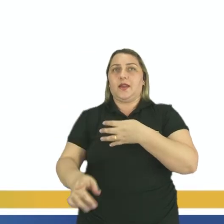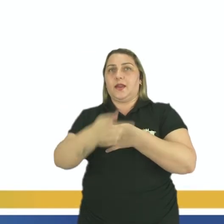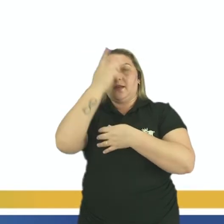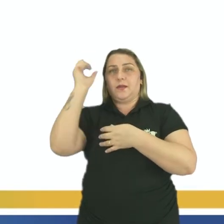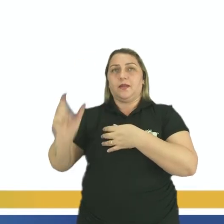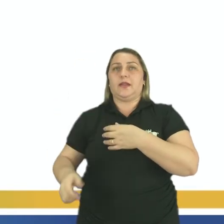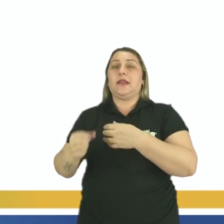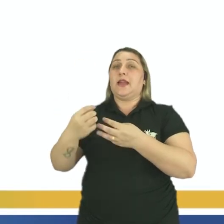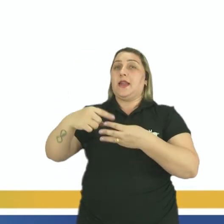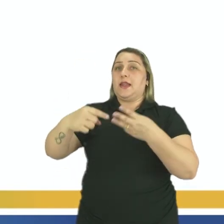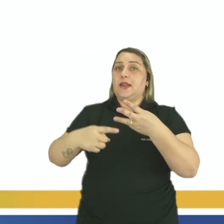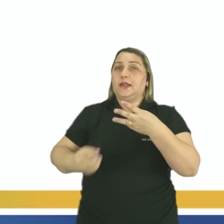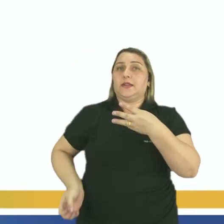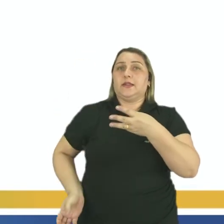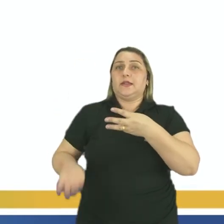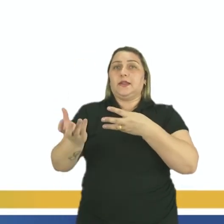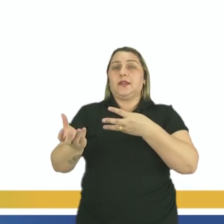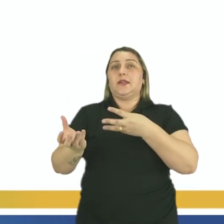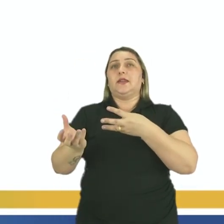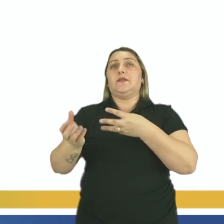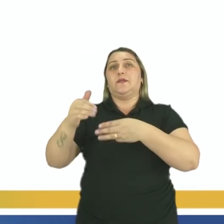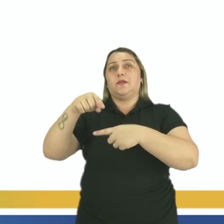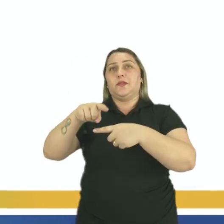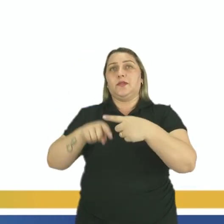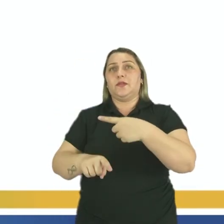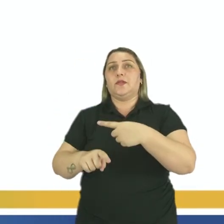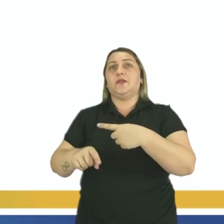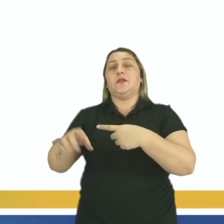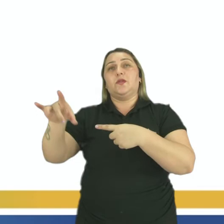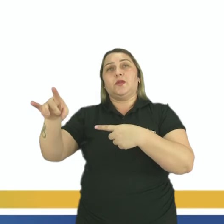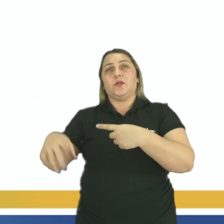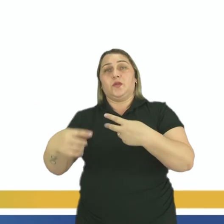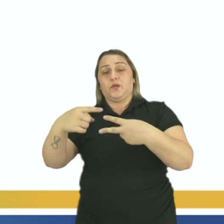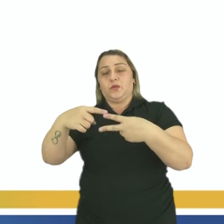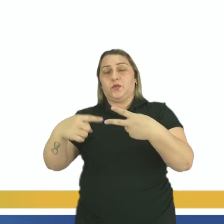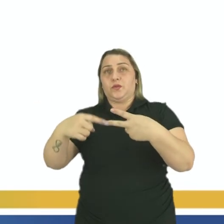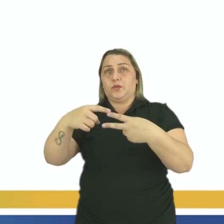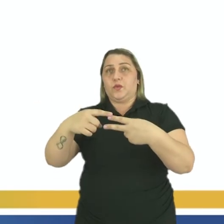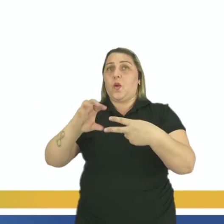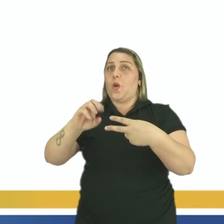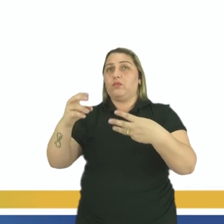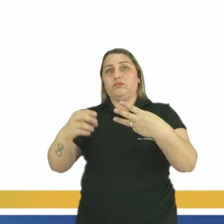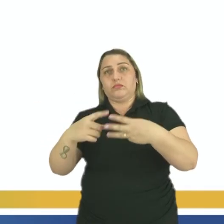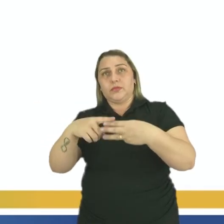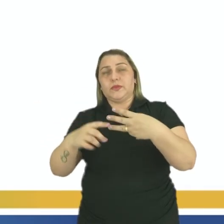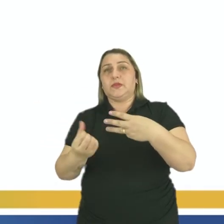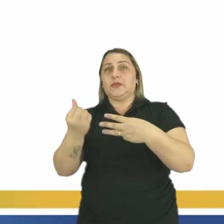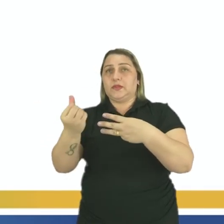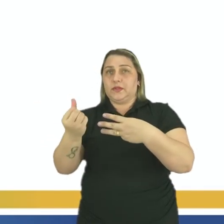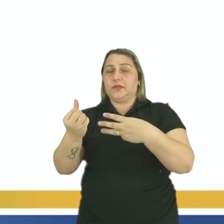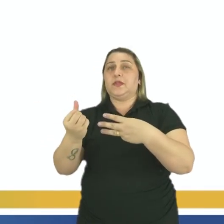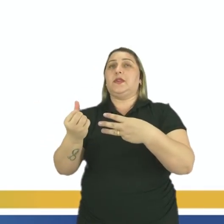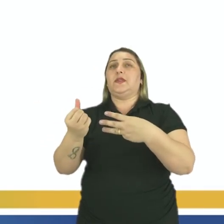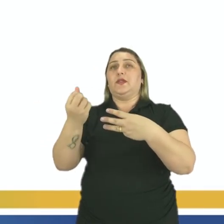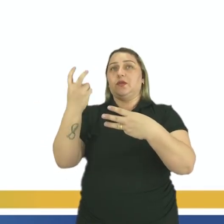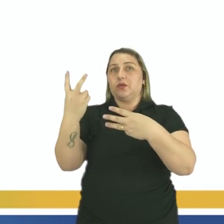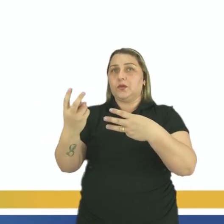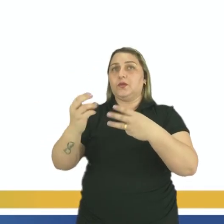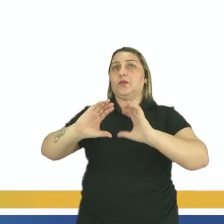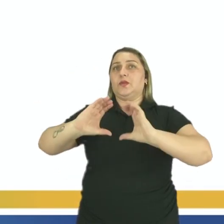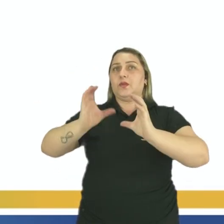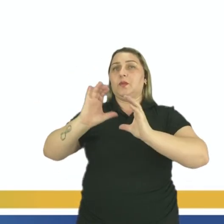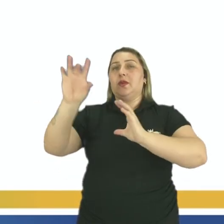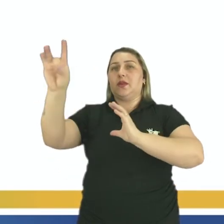deve jogar 3 bolas, né? Foi dividido. E nos duelos por trios são 6 parciais e 2 bolas